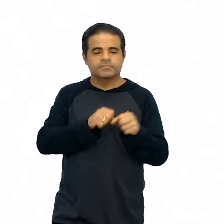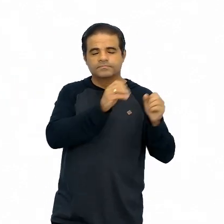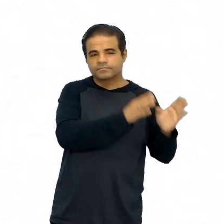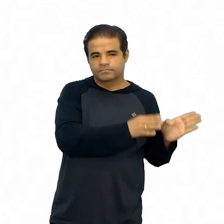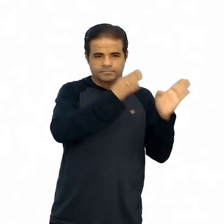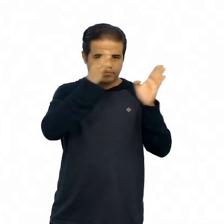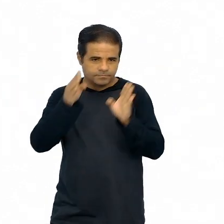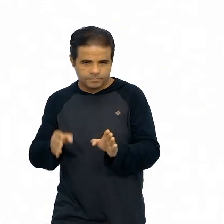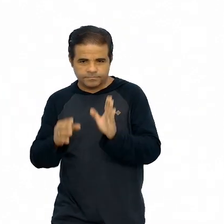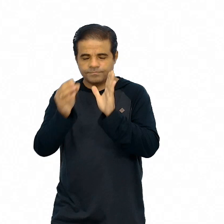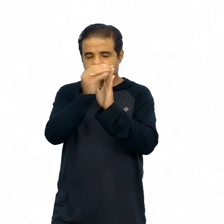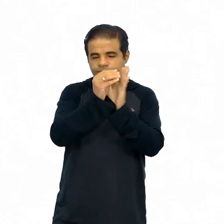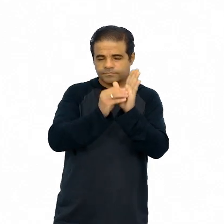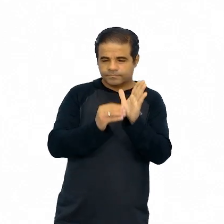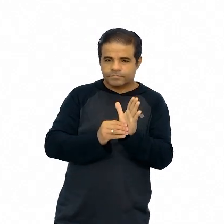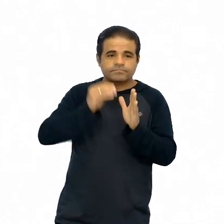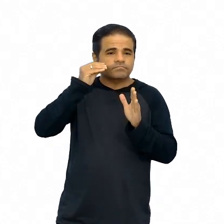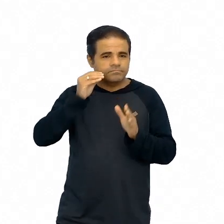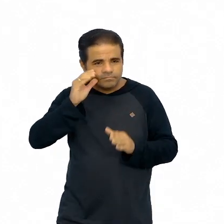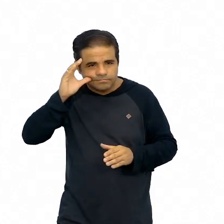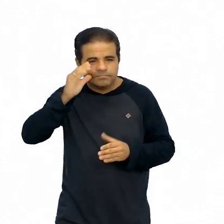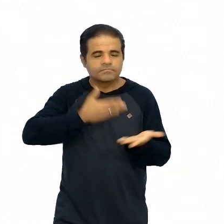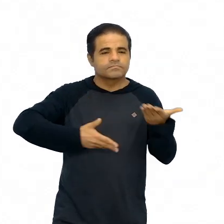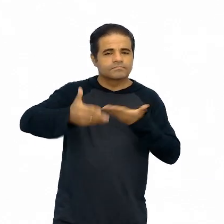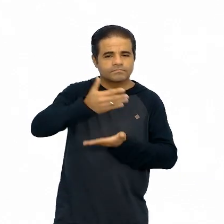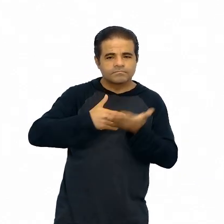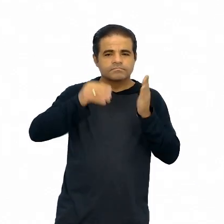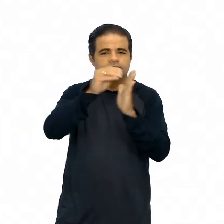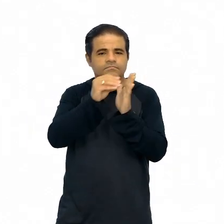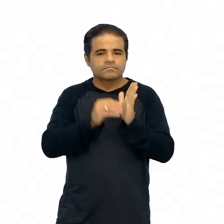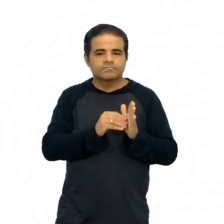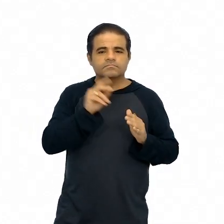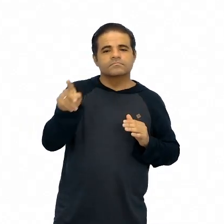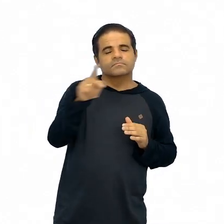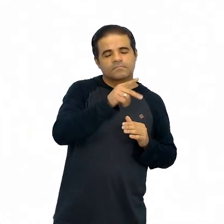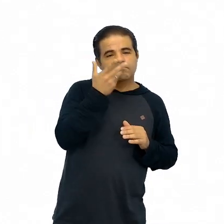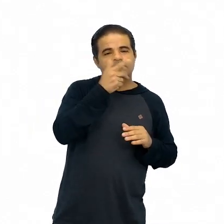e que são os conhecimentos específicos do professor de matemática.